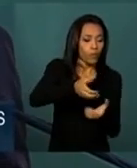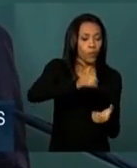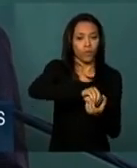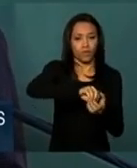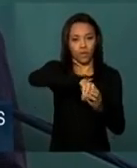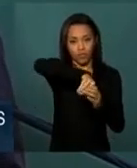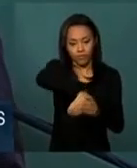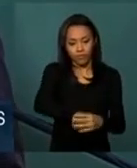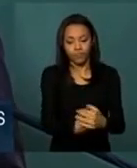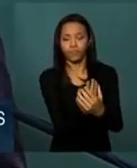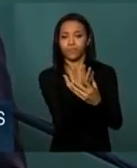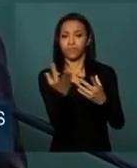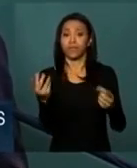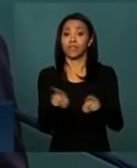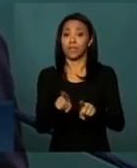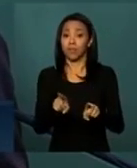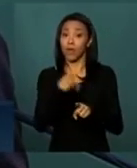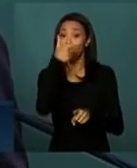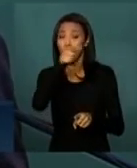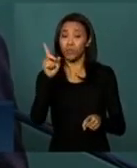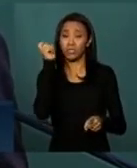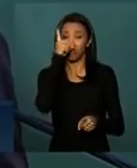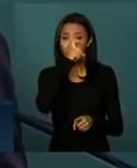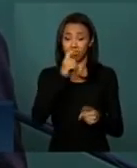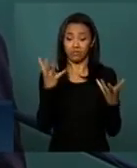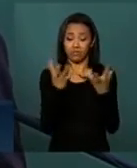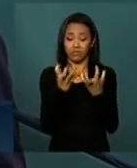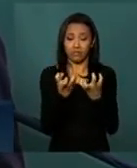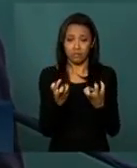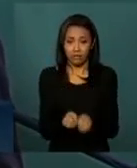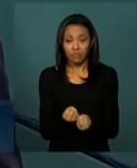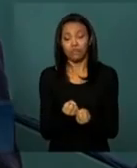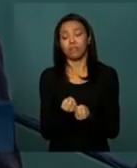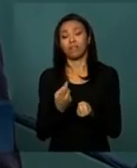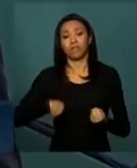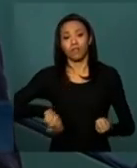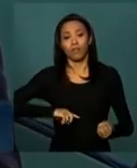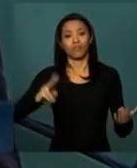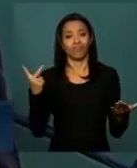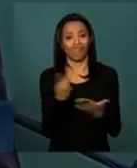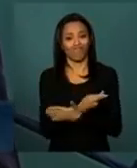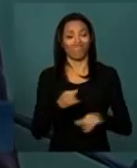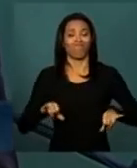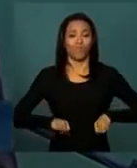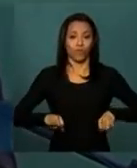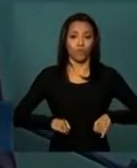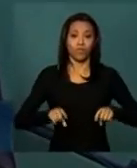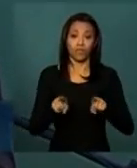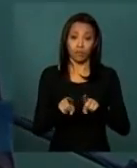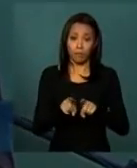a difícil seca que passamos nos últimos 2 anos, com o programa de renegociação de